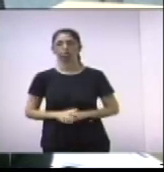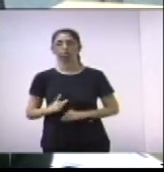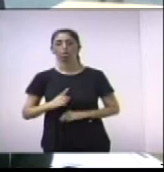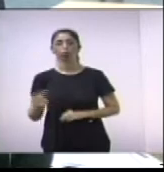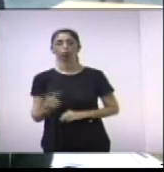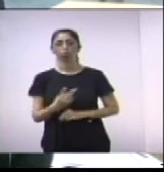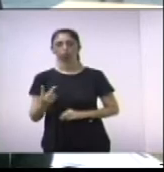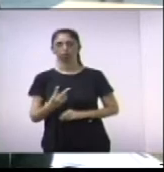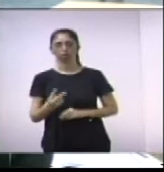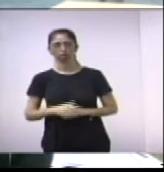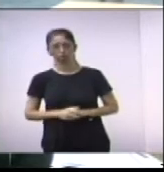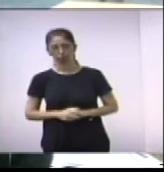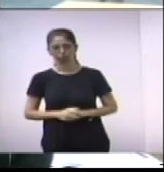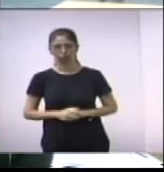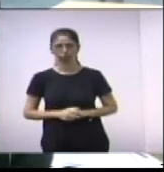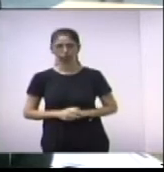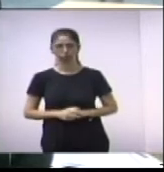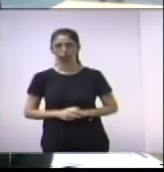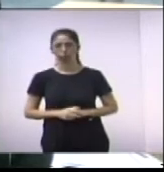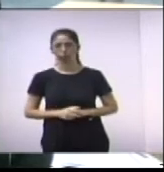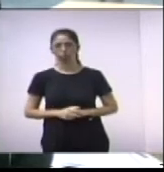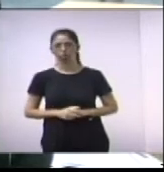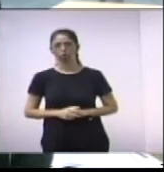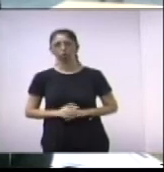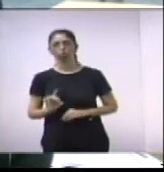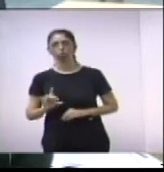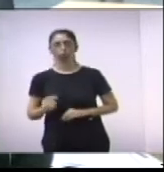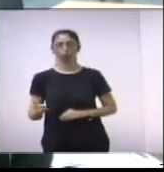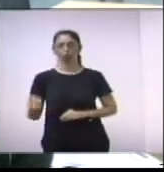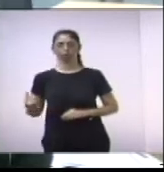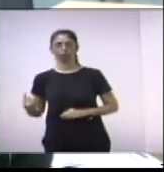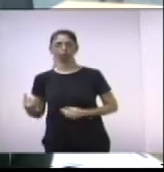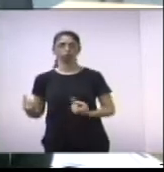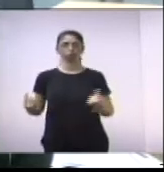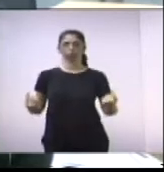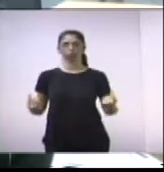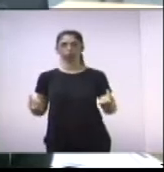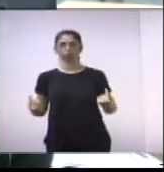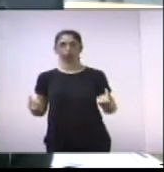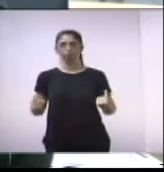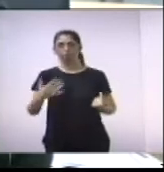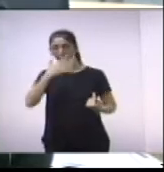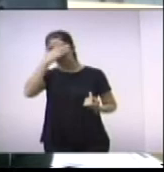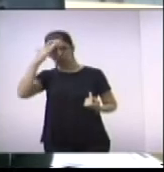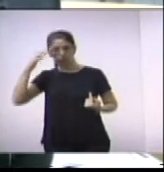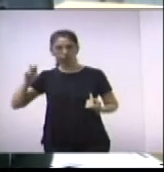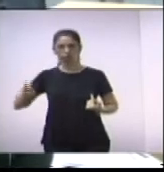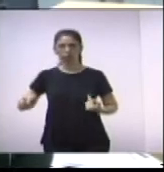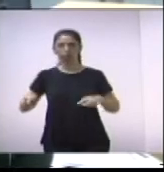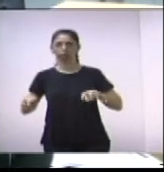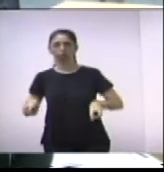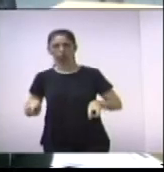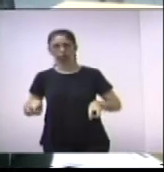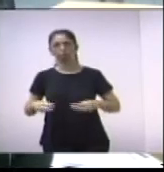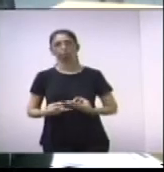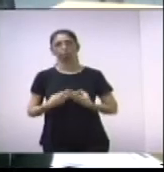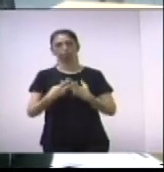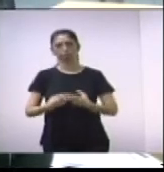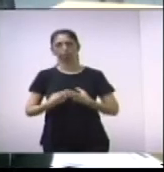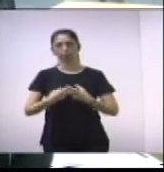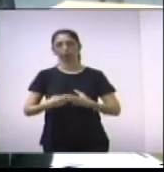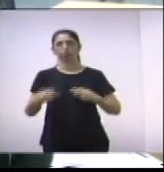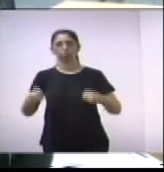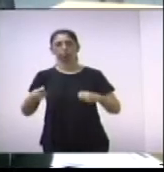cá. A democracia ela não é de um lado só. Então, eu peço que as pessoas, pelo menos, tenham a paciência de ouvir e